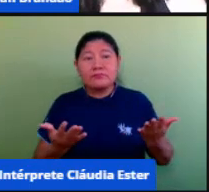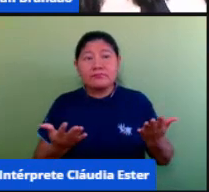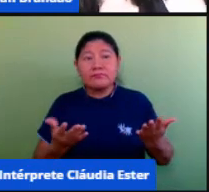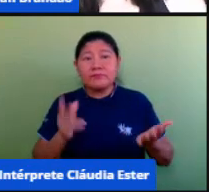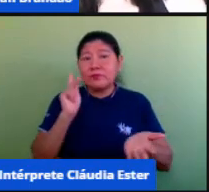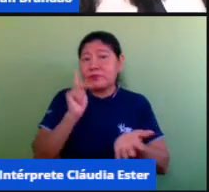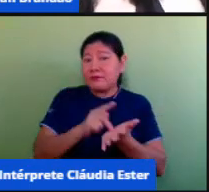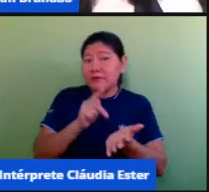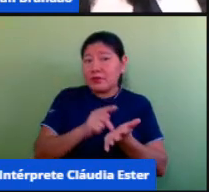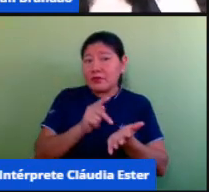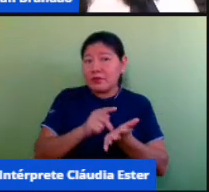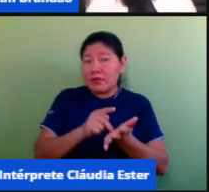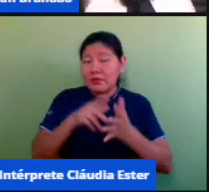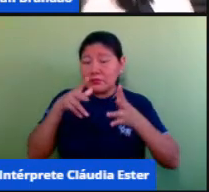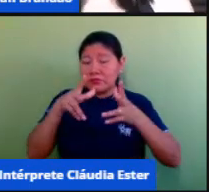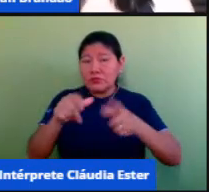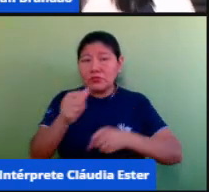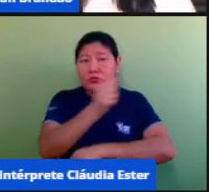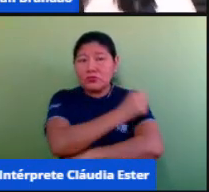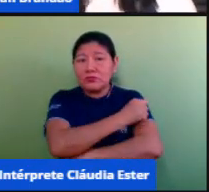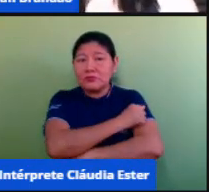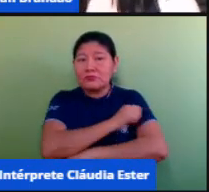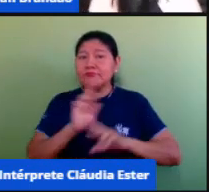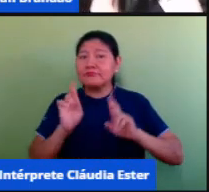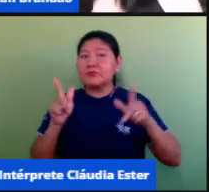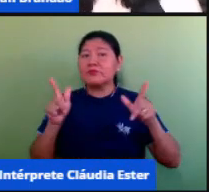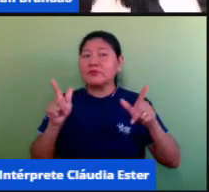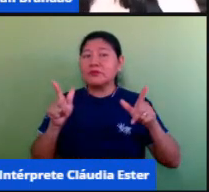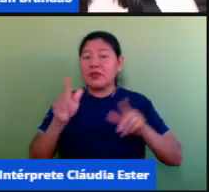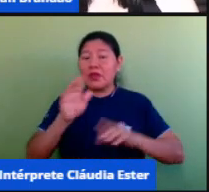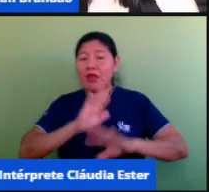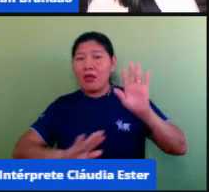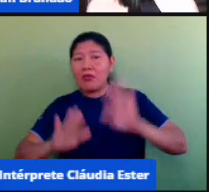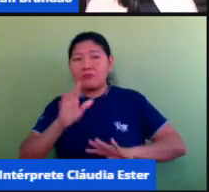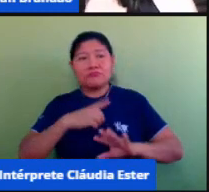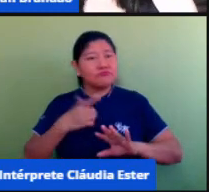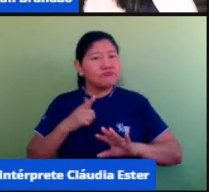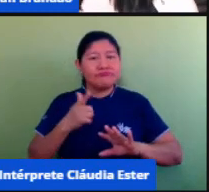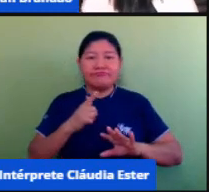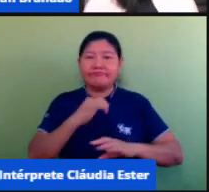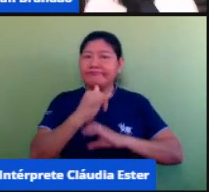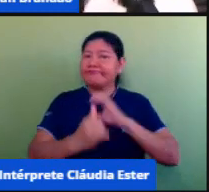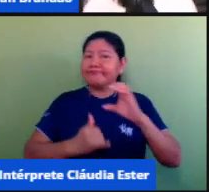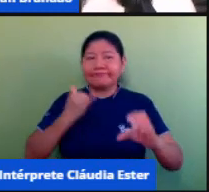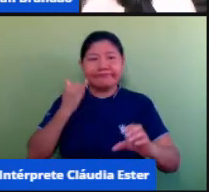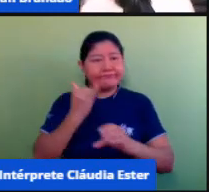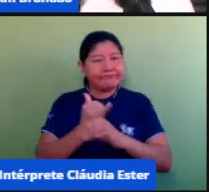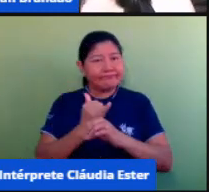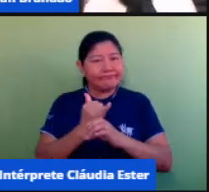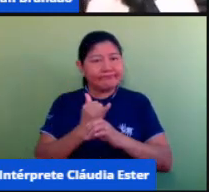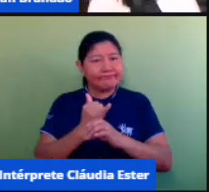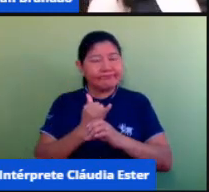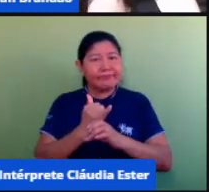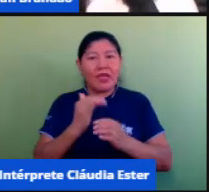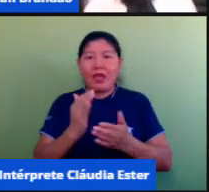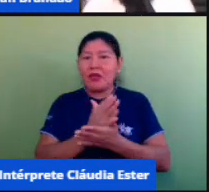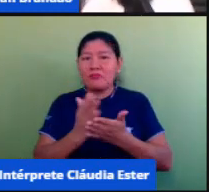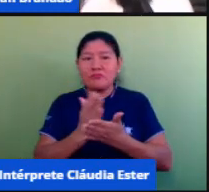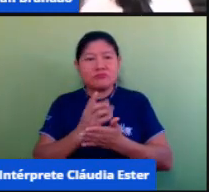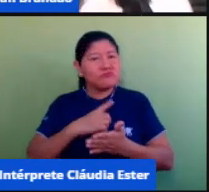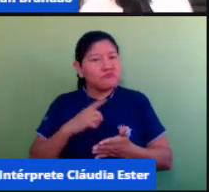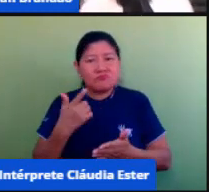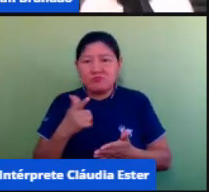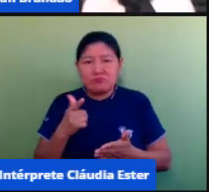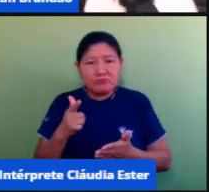nossa clientela, nem todos têm acesso à internet, nem todos têm acesso ao grupo de WhatsApp, porque, como foi